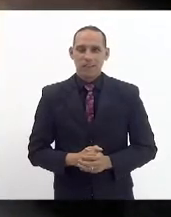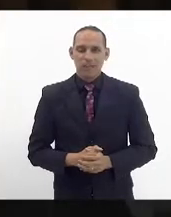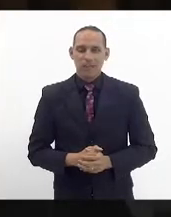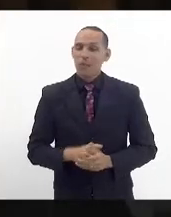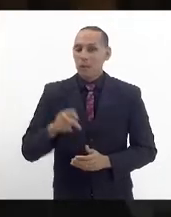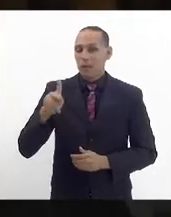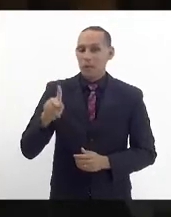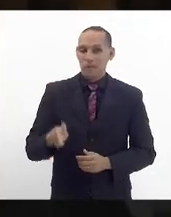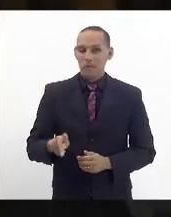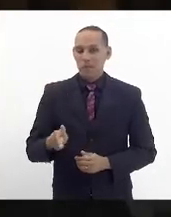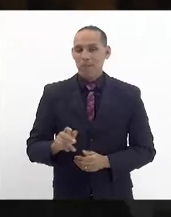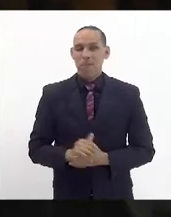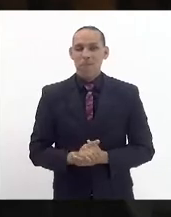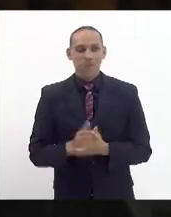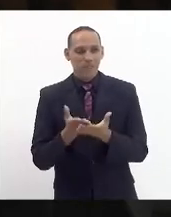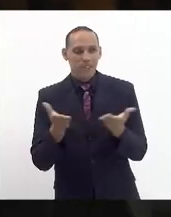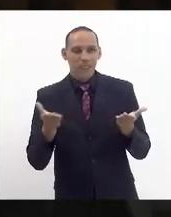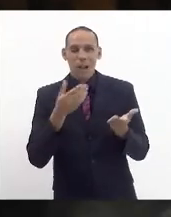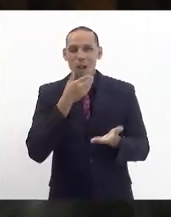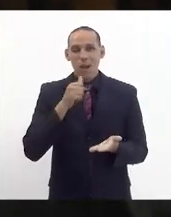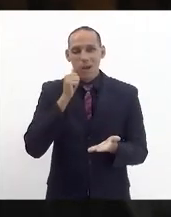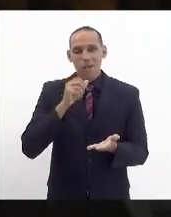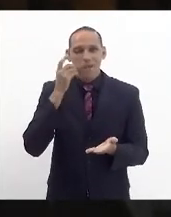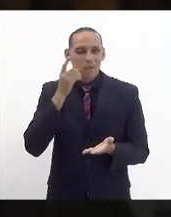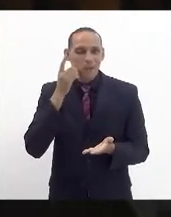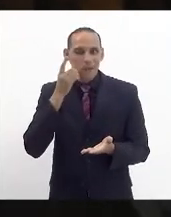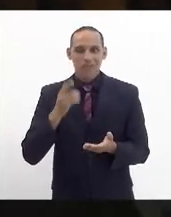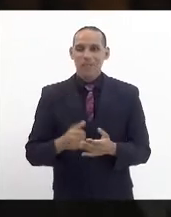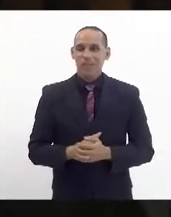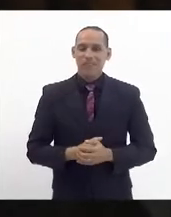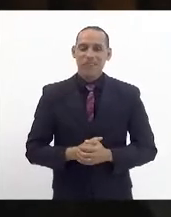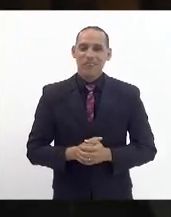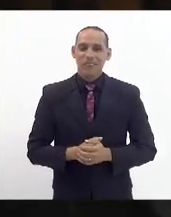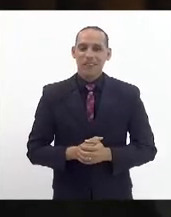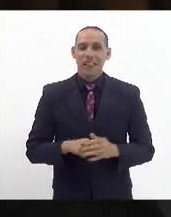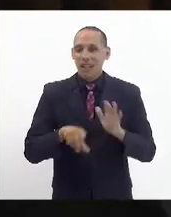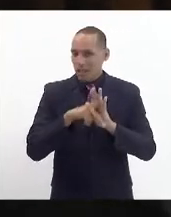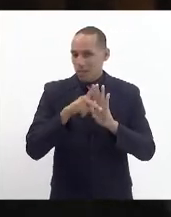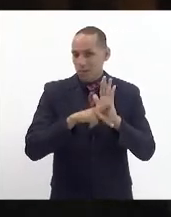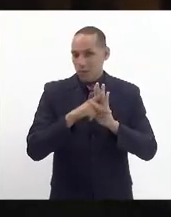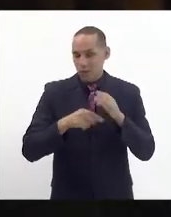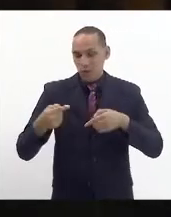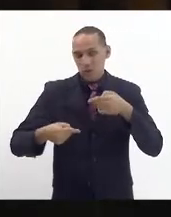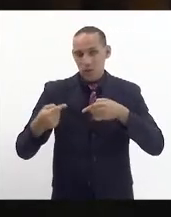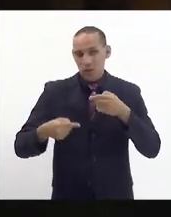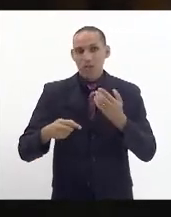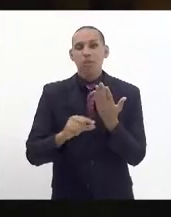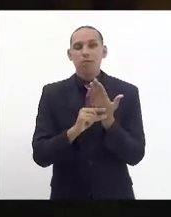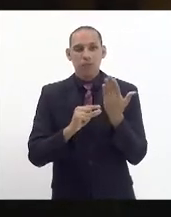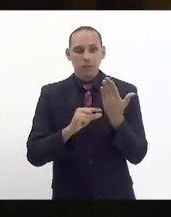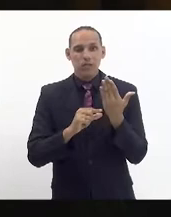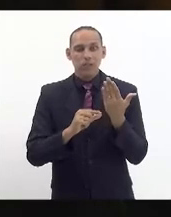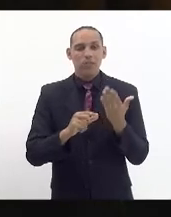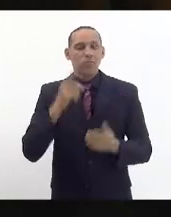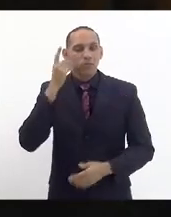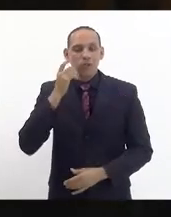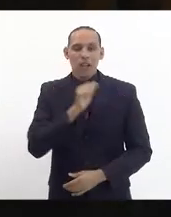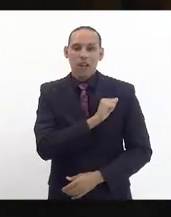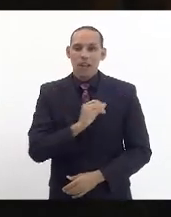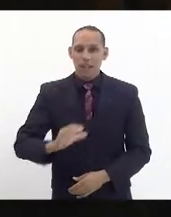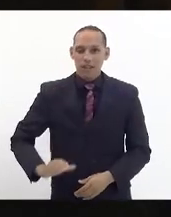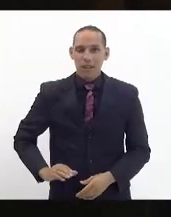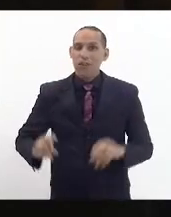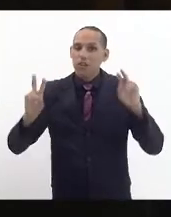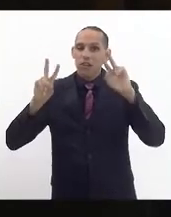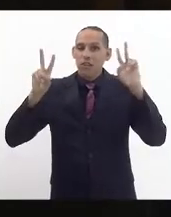Senhor presidente, senhoras deputadas, senhores deputados, projeto de lei em discussão de autoria do deputado André Siciliano, que dispõe